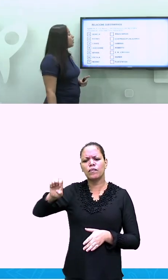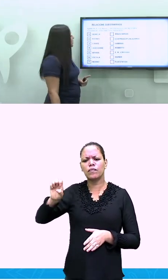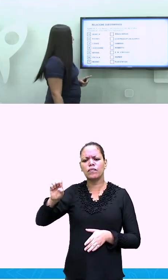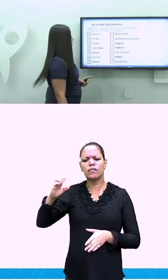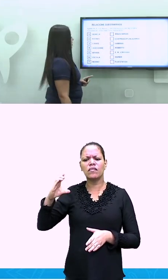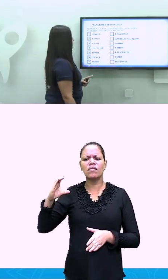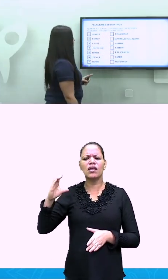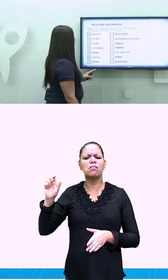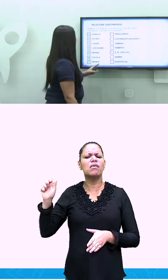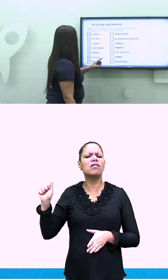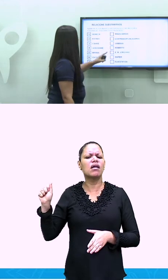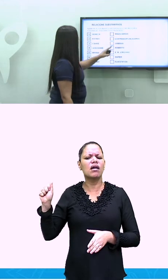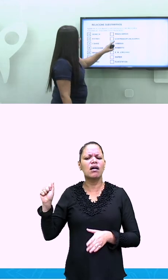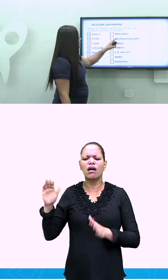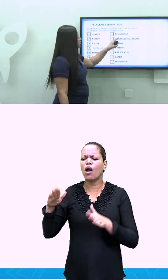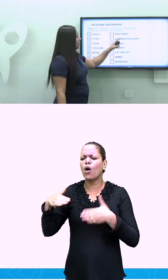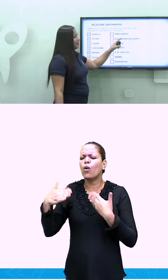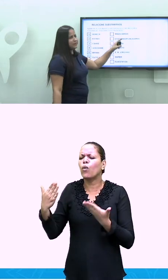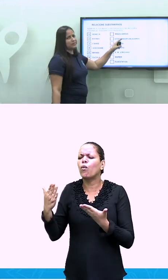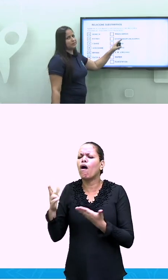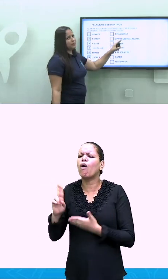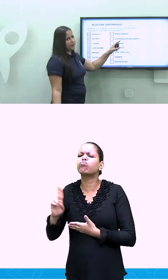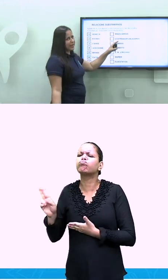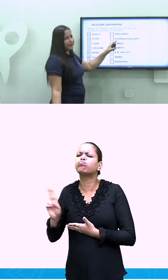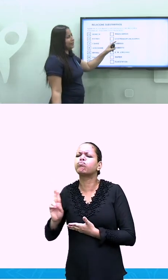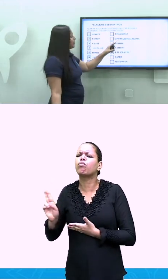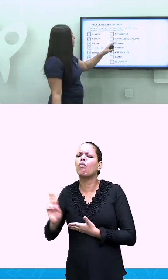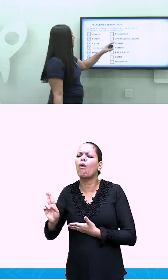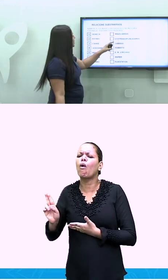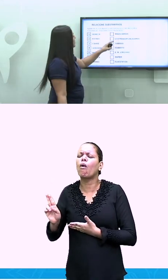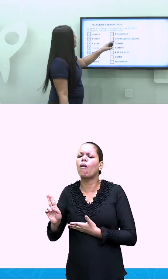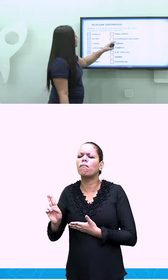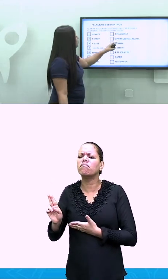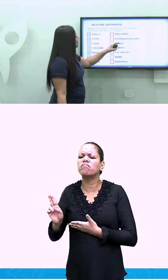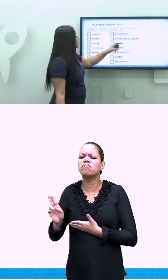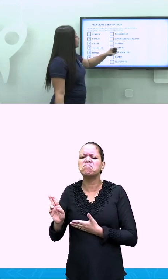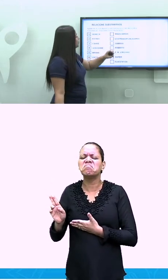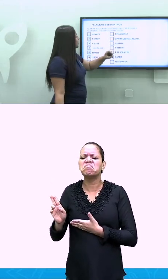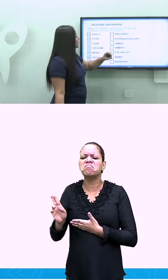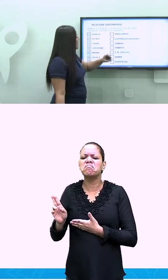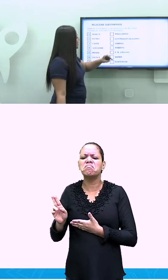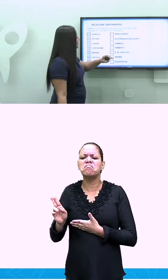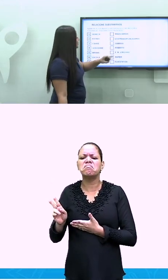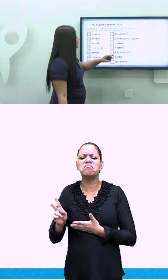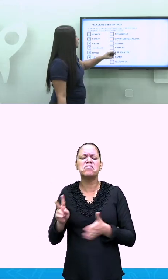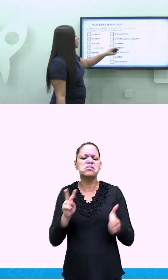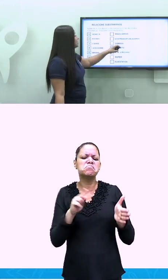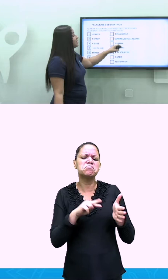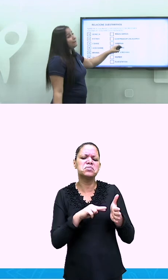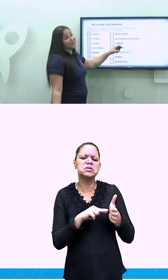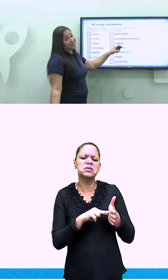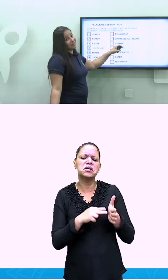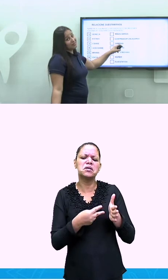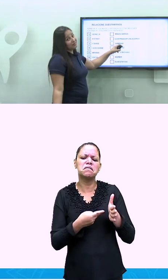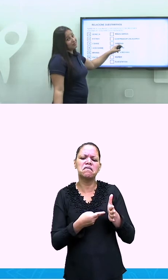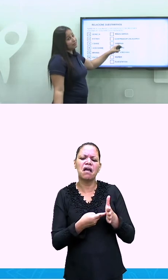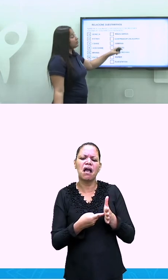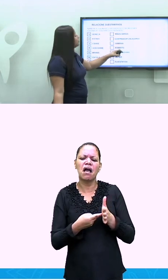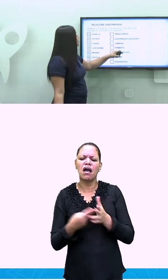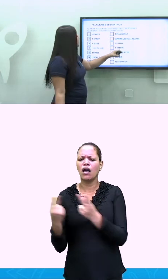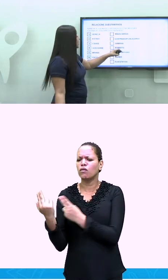uma boneca? Olha, Minas Gerais, boneca? Não, né? Governador Valadares?